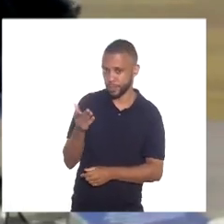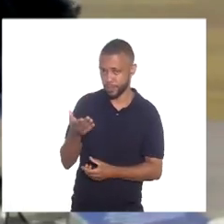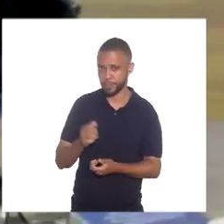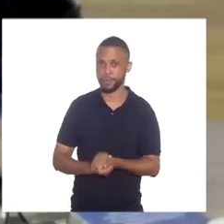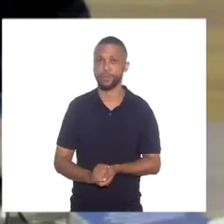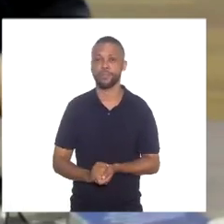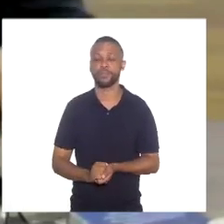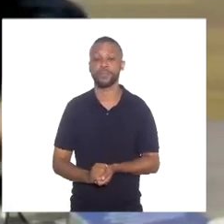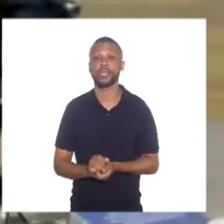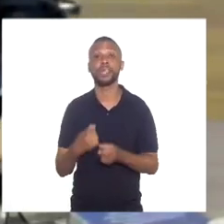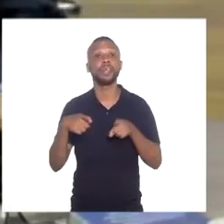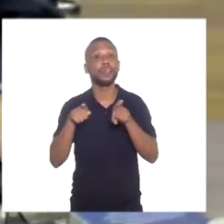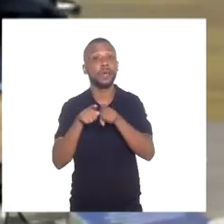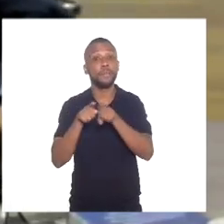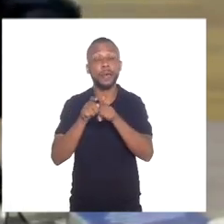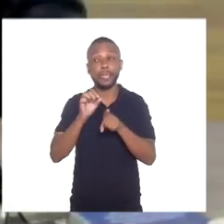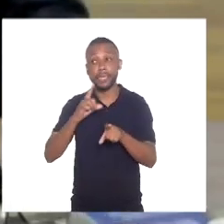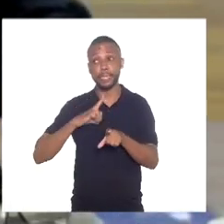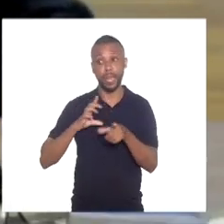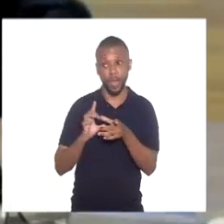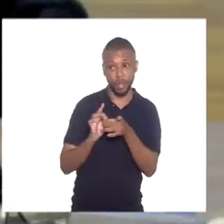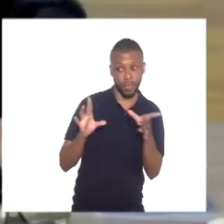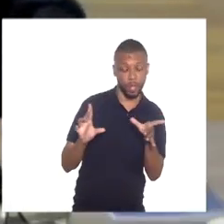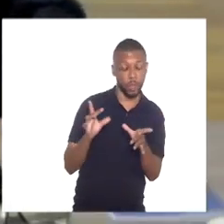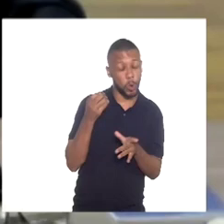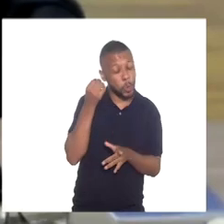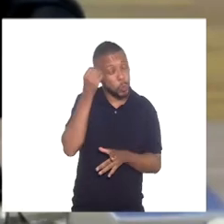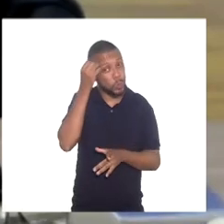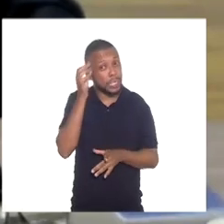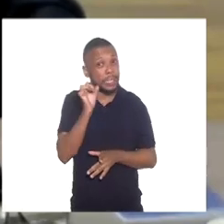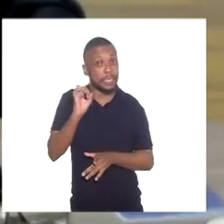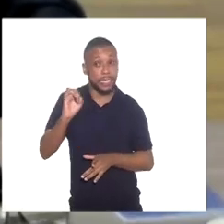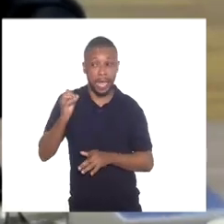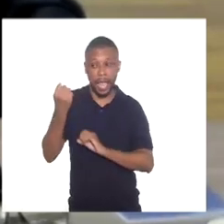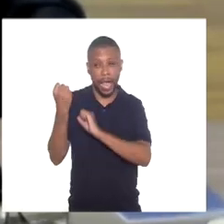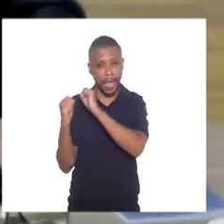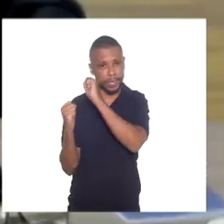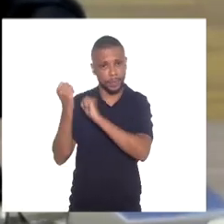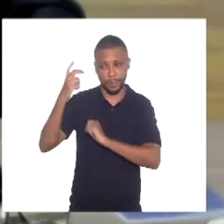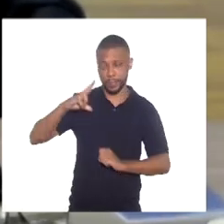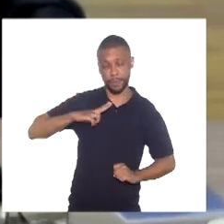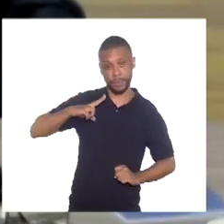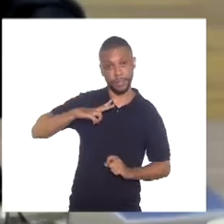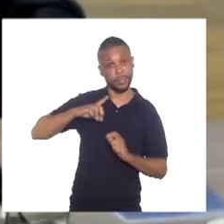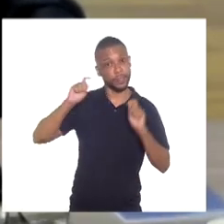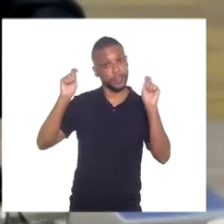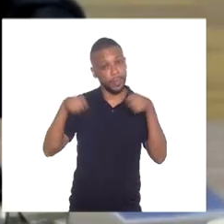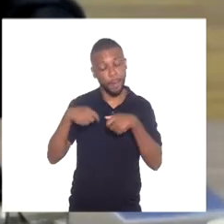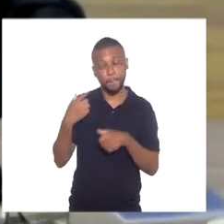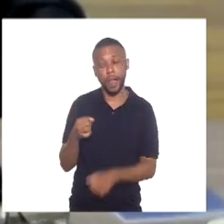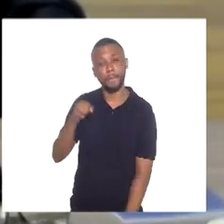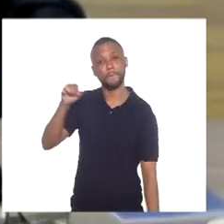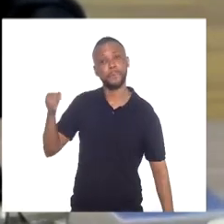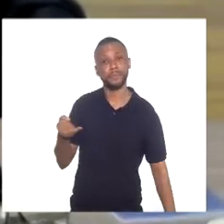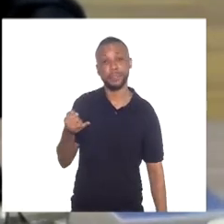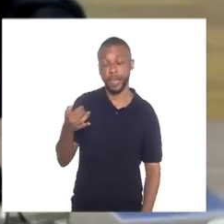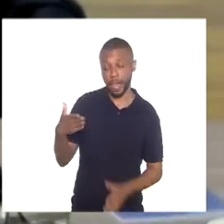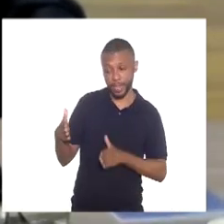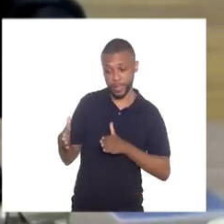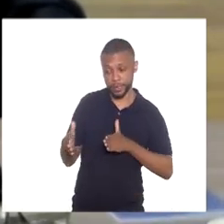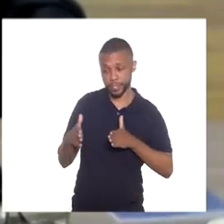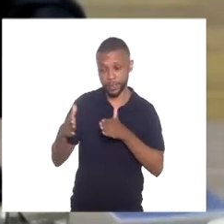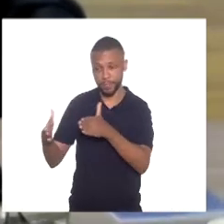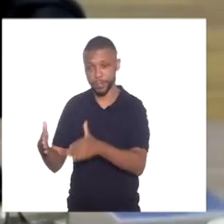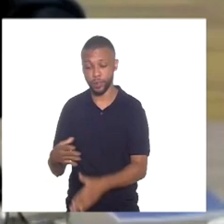Eu não sei se tem viabilidade da iniciativa privada fazer essa rota 4A ou 4B, porque nós